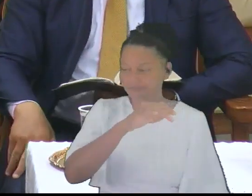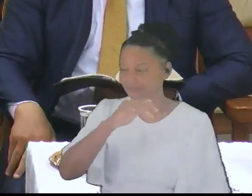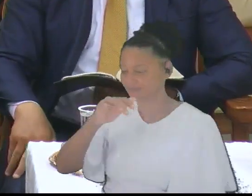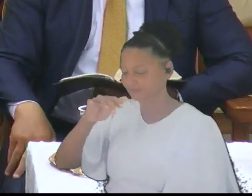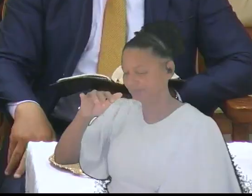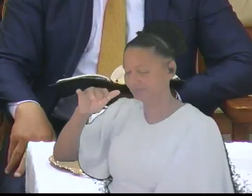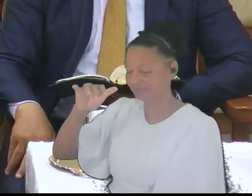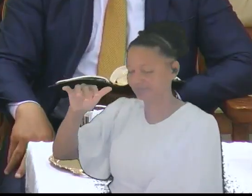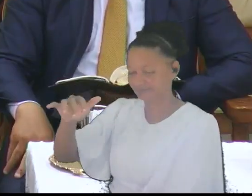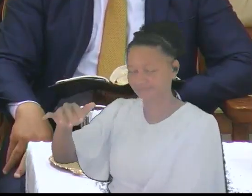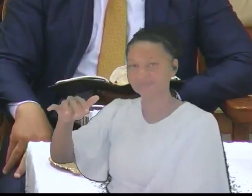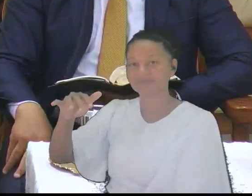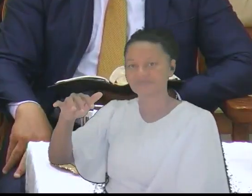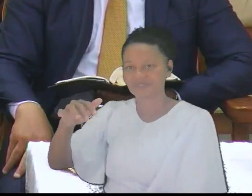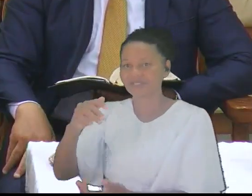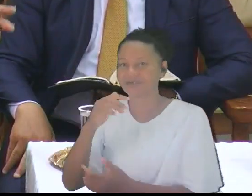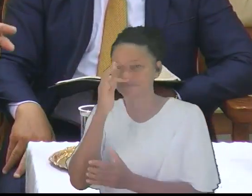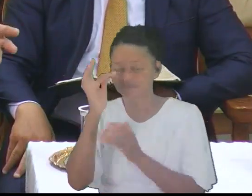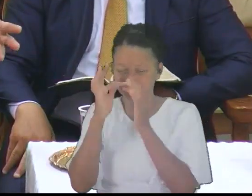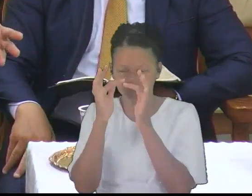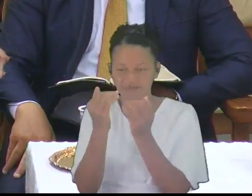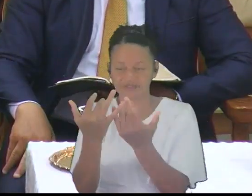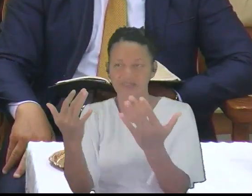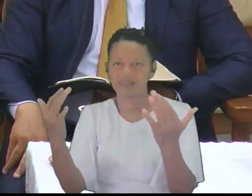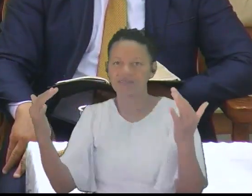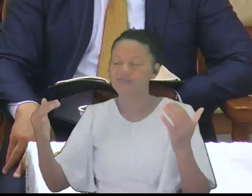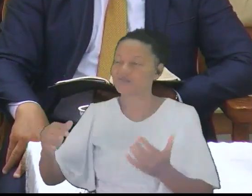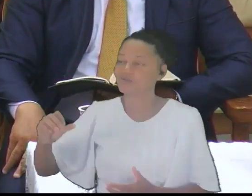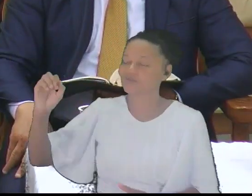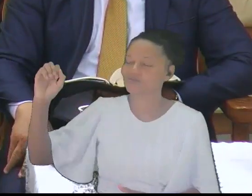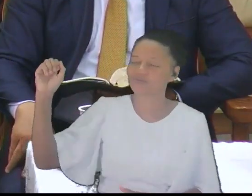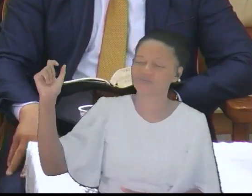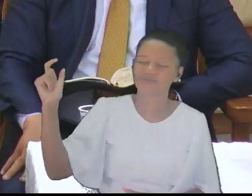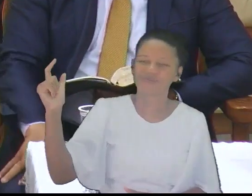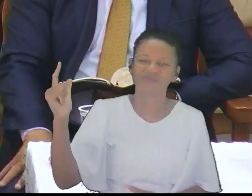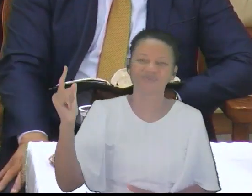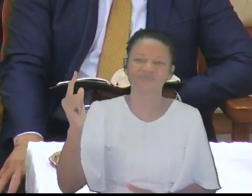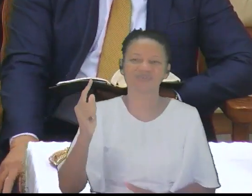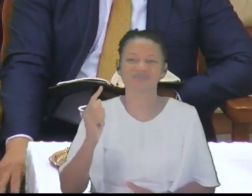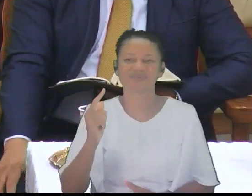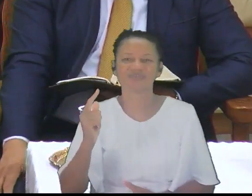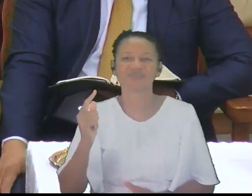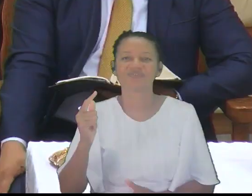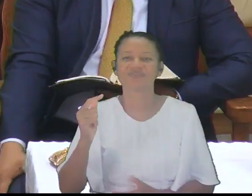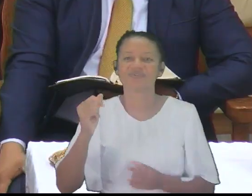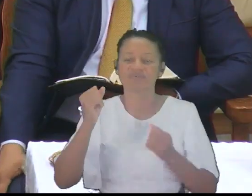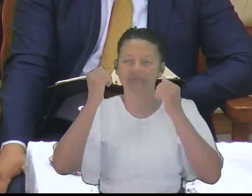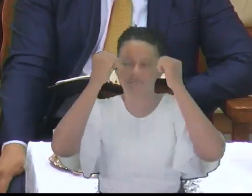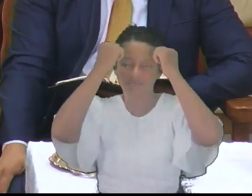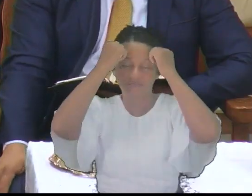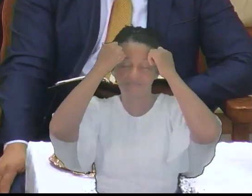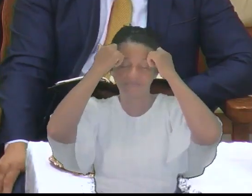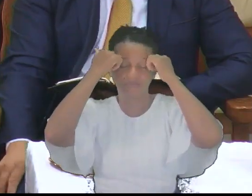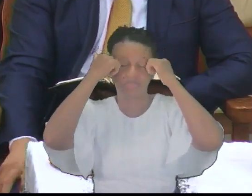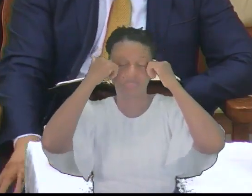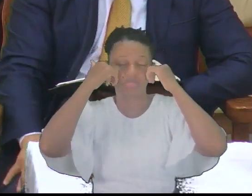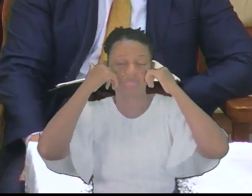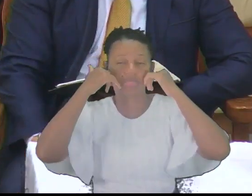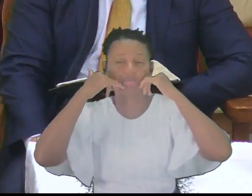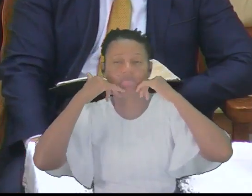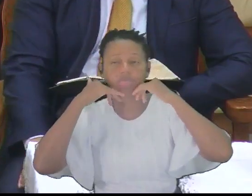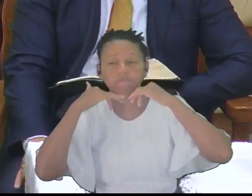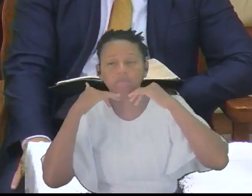no jardim a estátua, aquelas estátuas de jardim, que era o que acontecia com o sol quente, irmão? A cera derretia e os buracos,